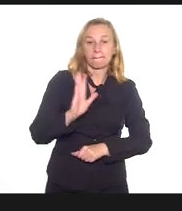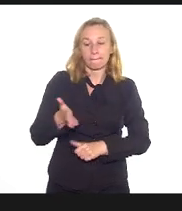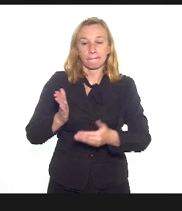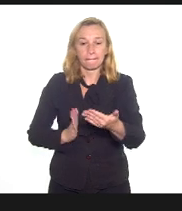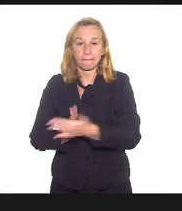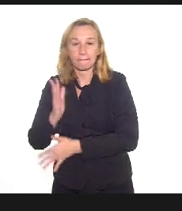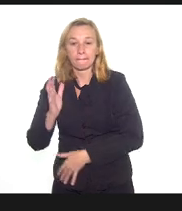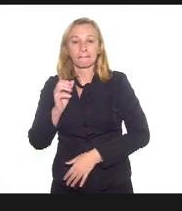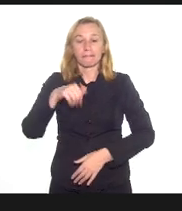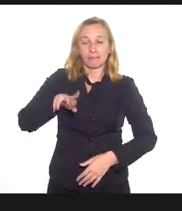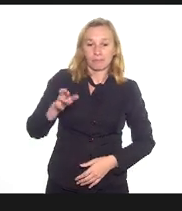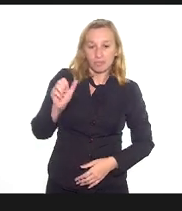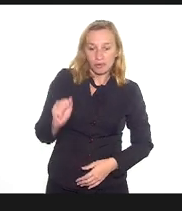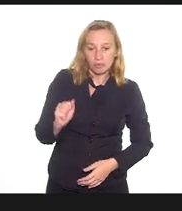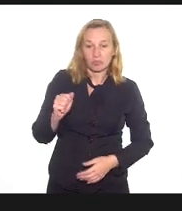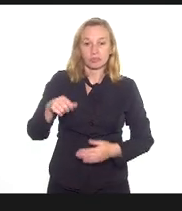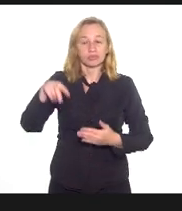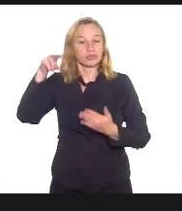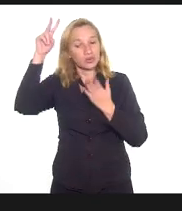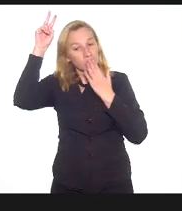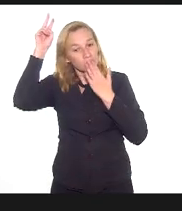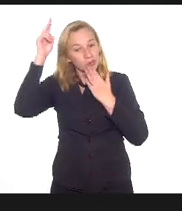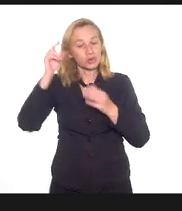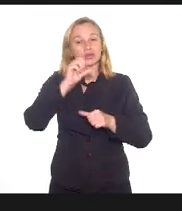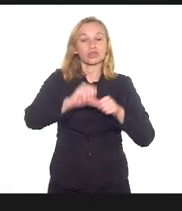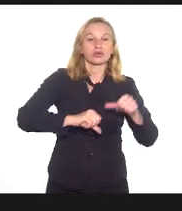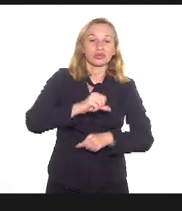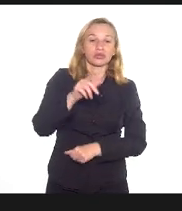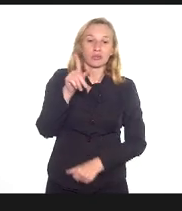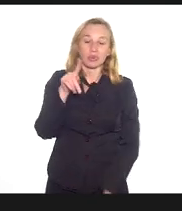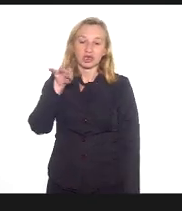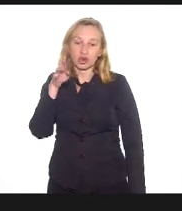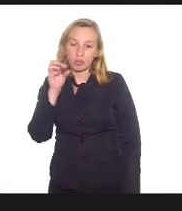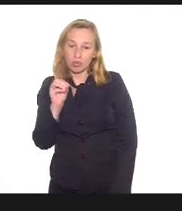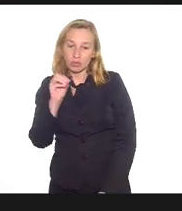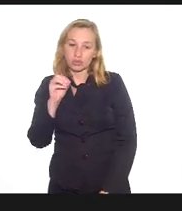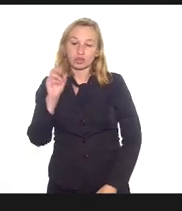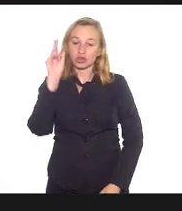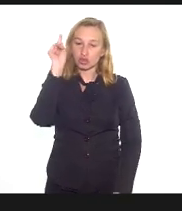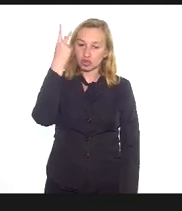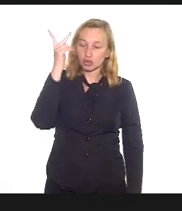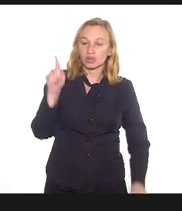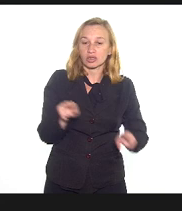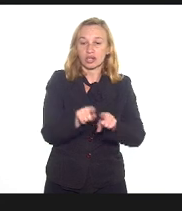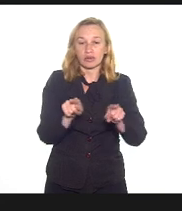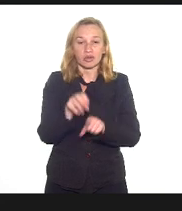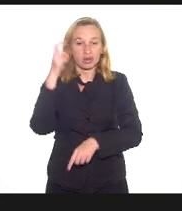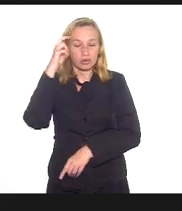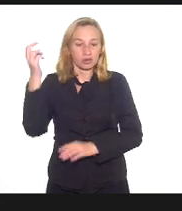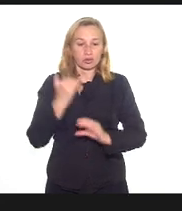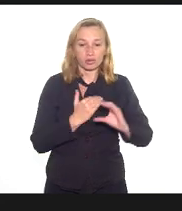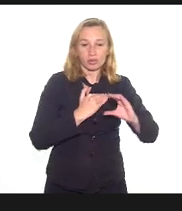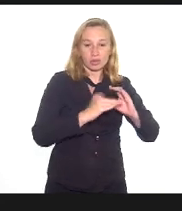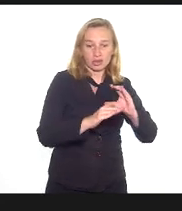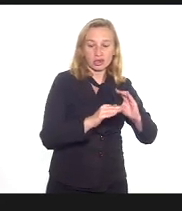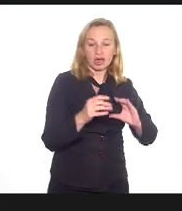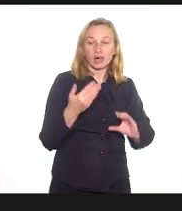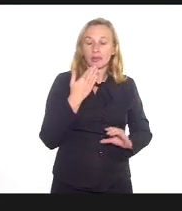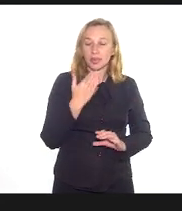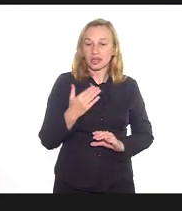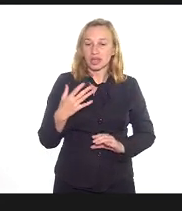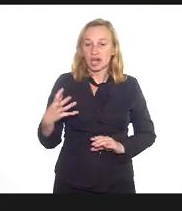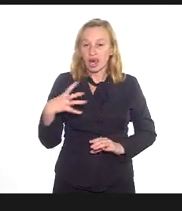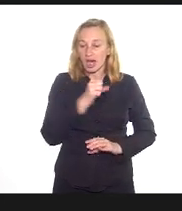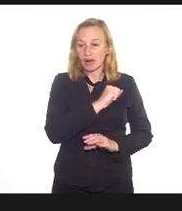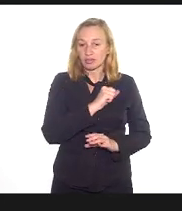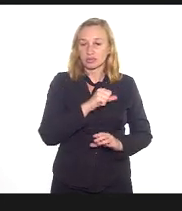quilombolas, indígenas, transformando em patrimônio histórico e cultural. Eu irei repassar depois, pedir urgência na votação